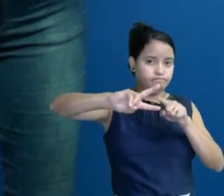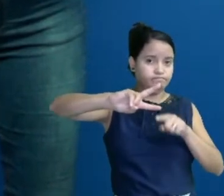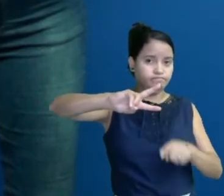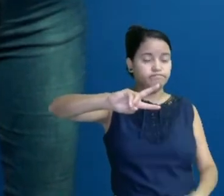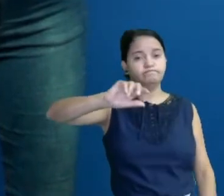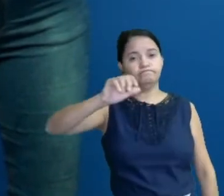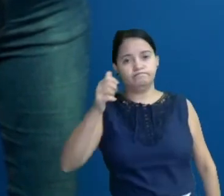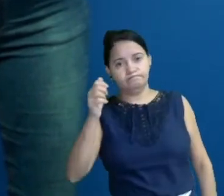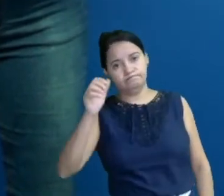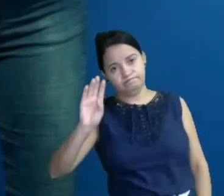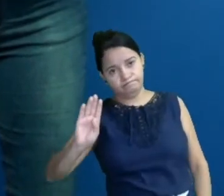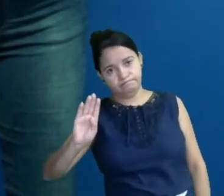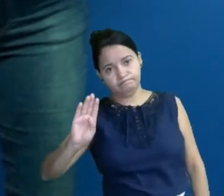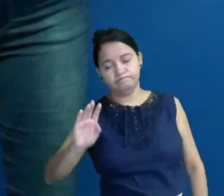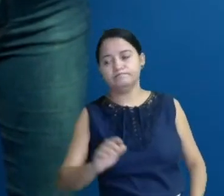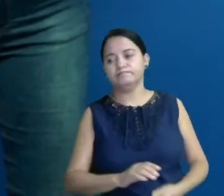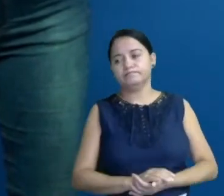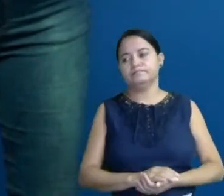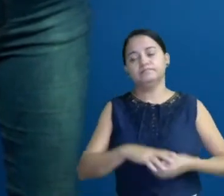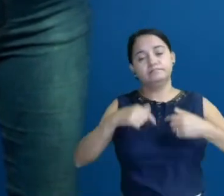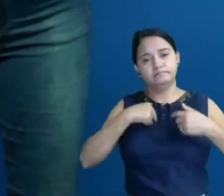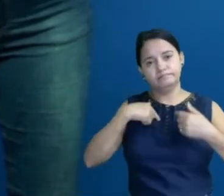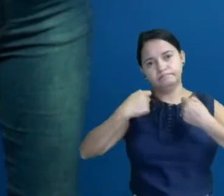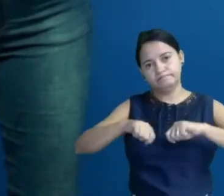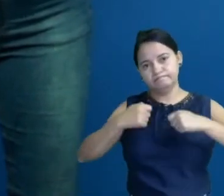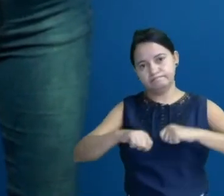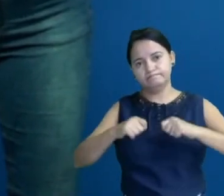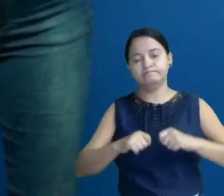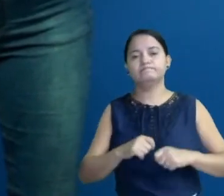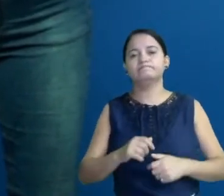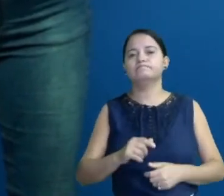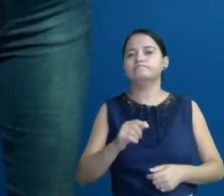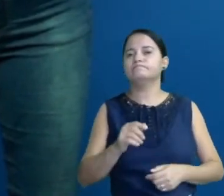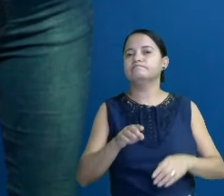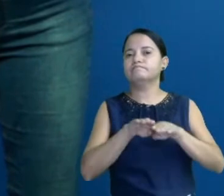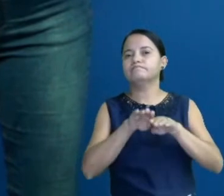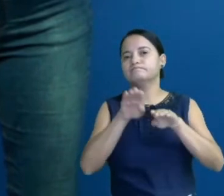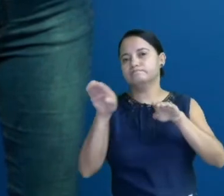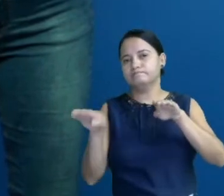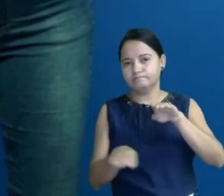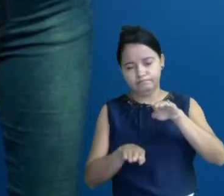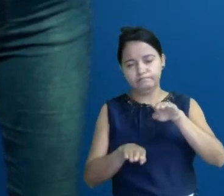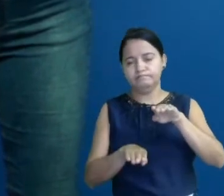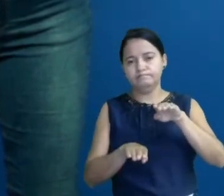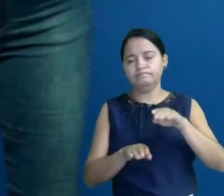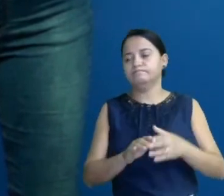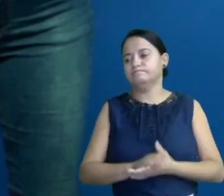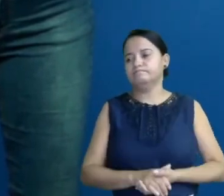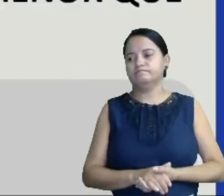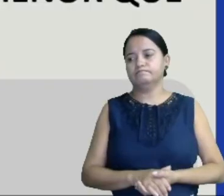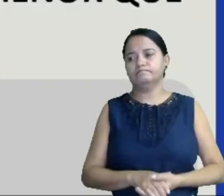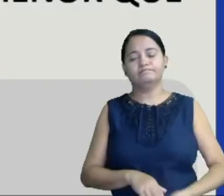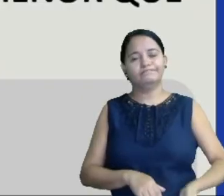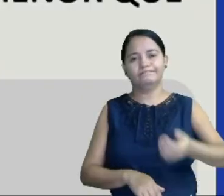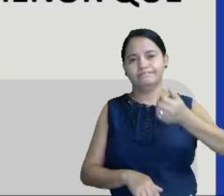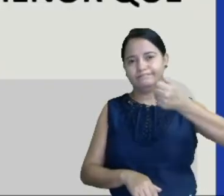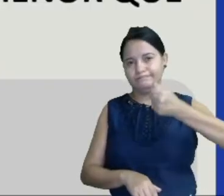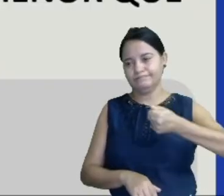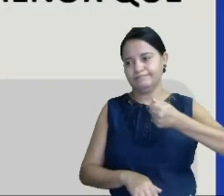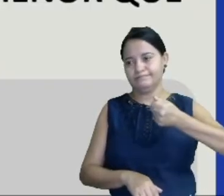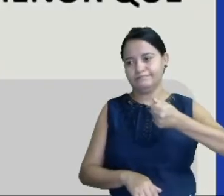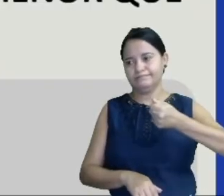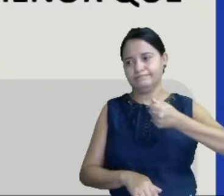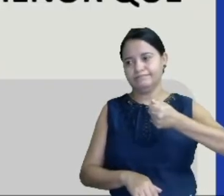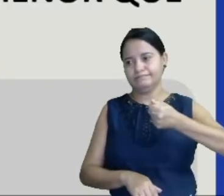para dizer que é menor que eu preciso identificar a parte mais fechadinha veja aí que ele ele